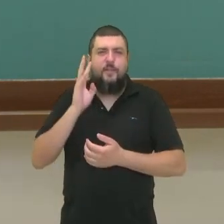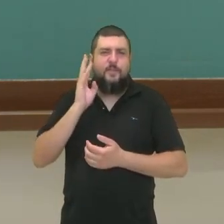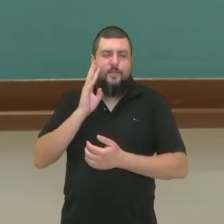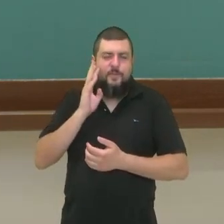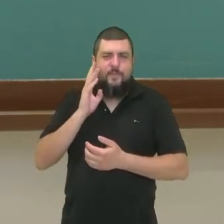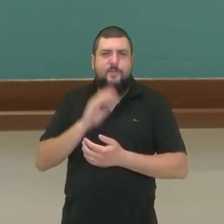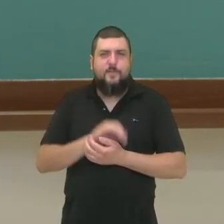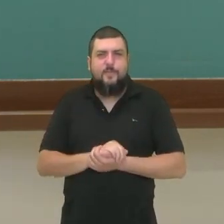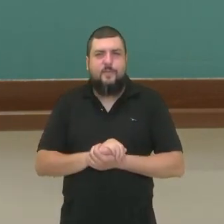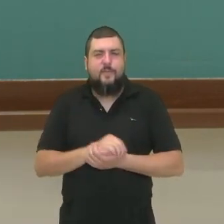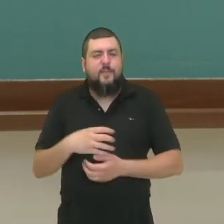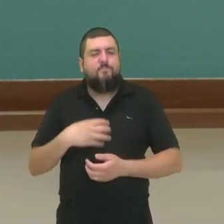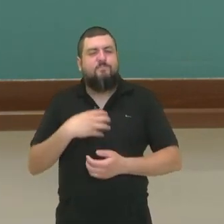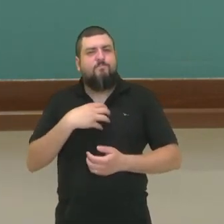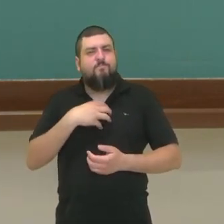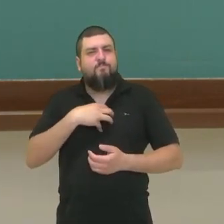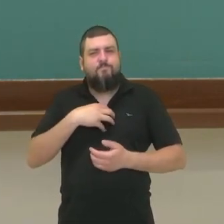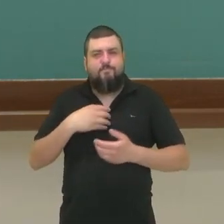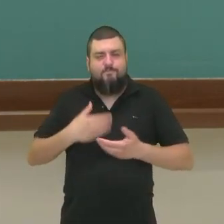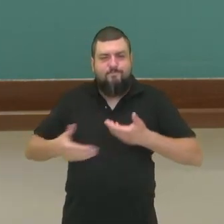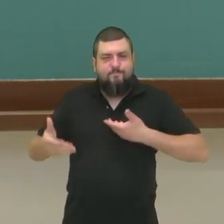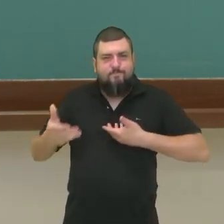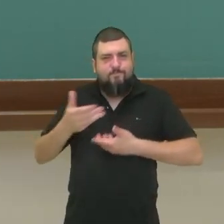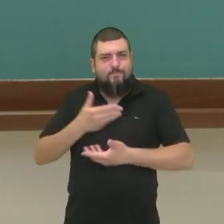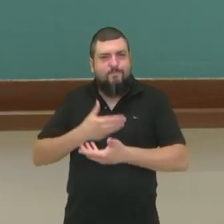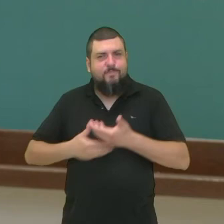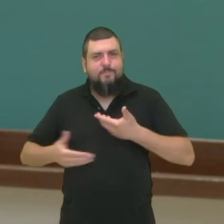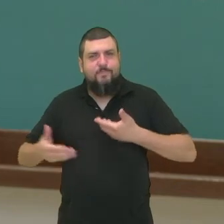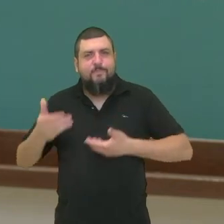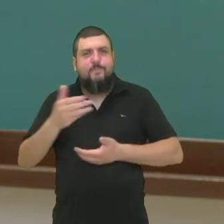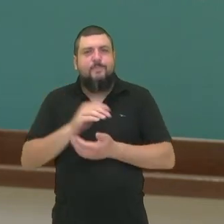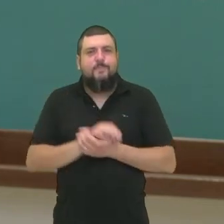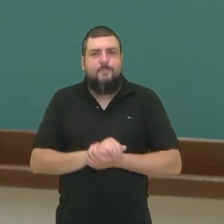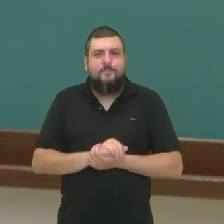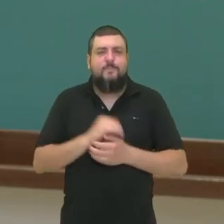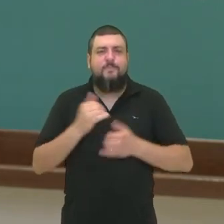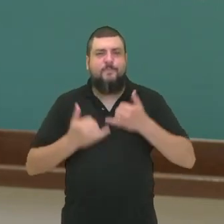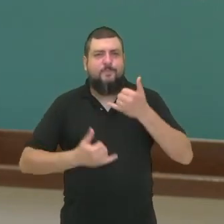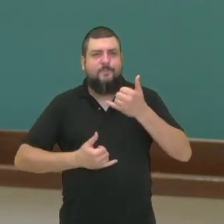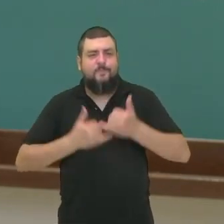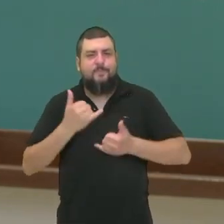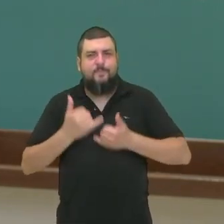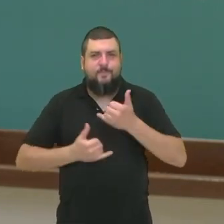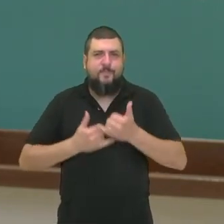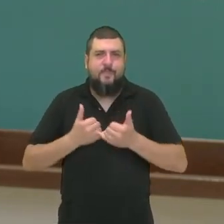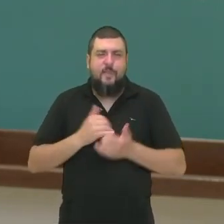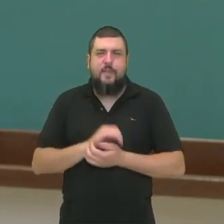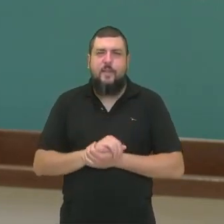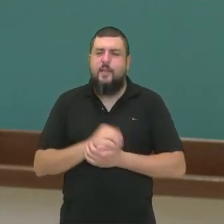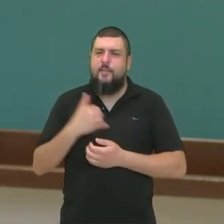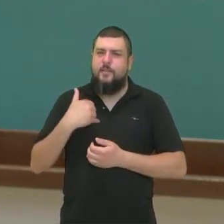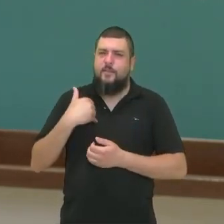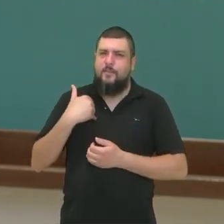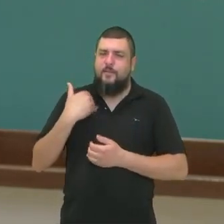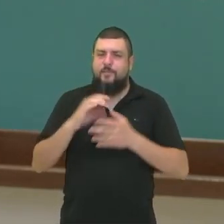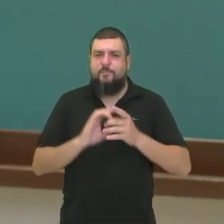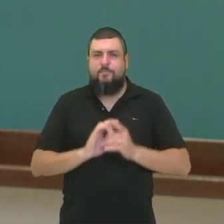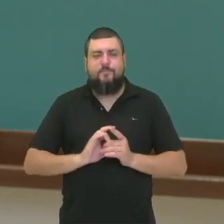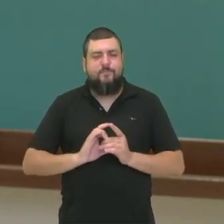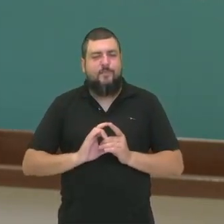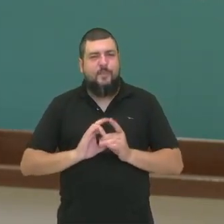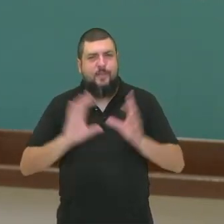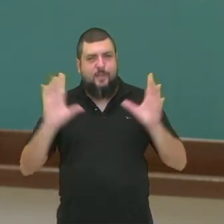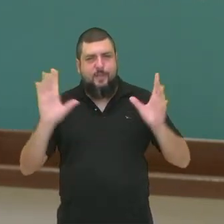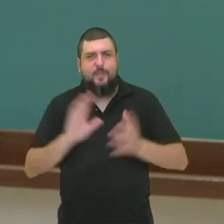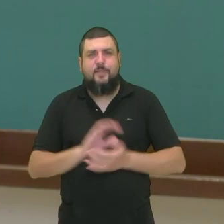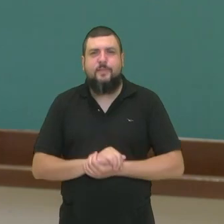uma energia muito legal de troca de energia, o brincar. Porque brincar, gente, não tem idade, todos podemos brincar e